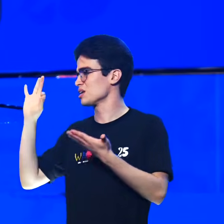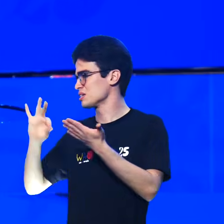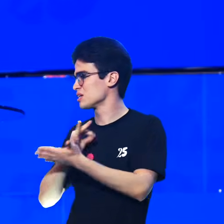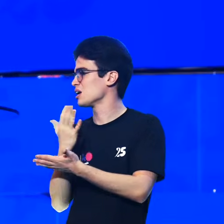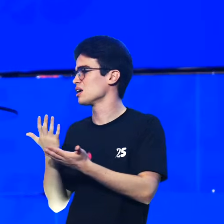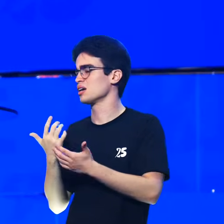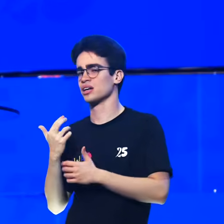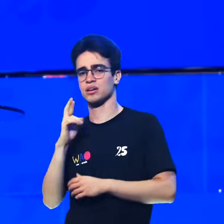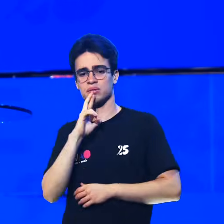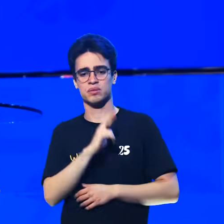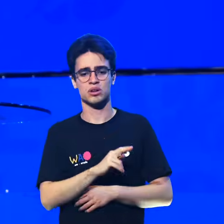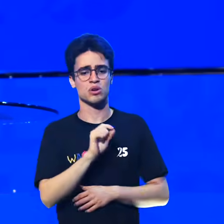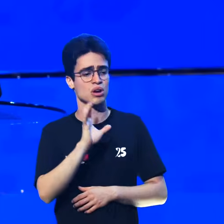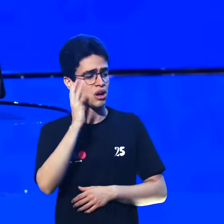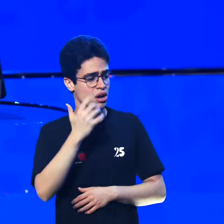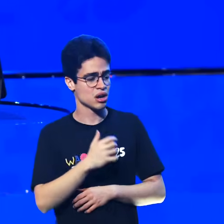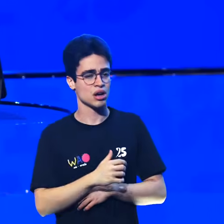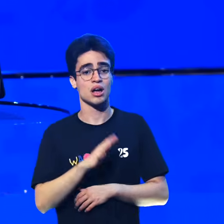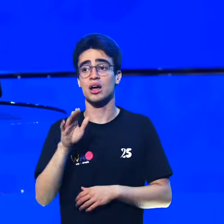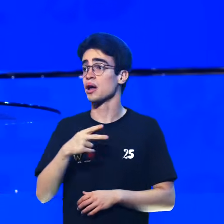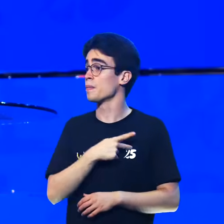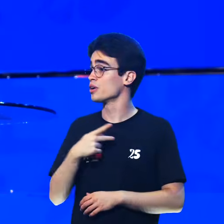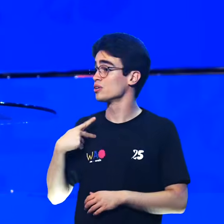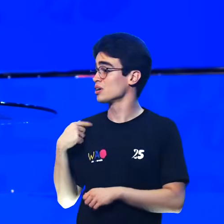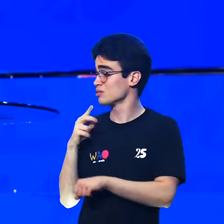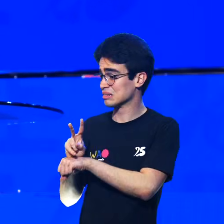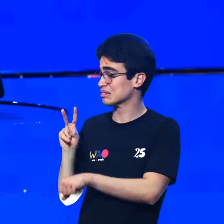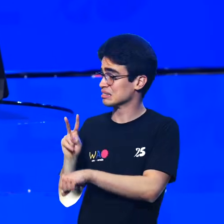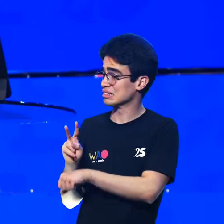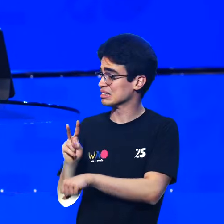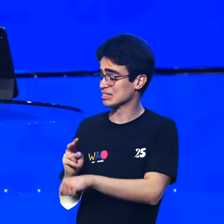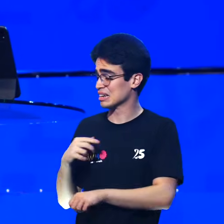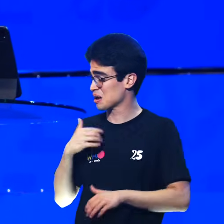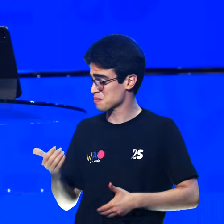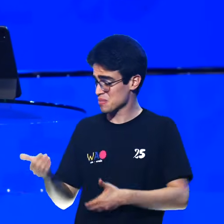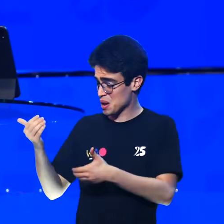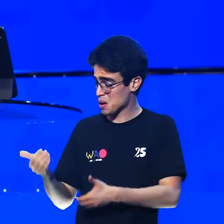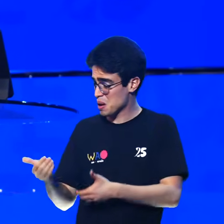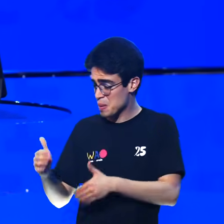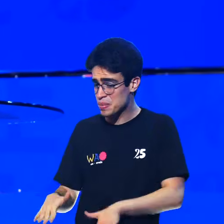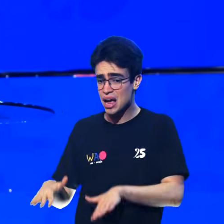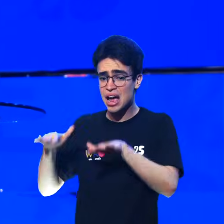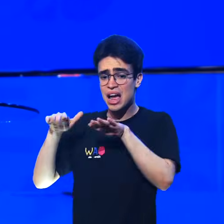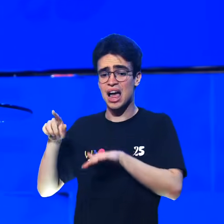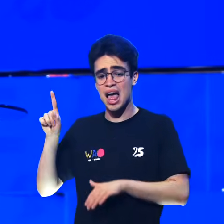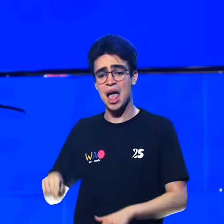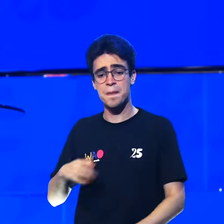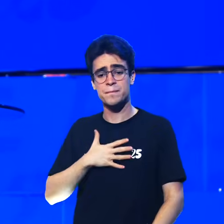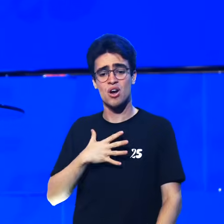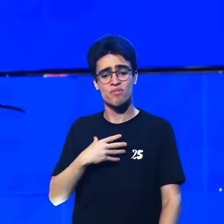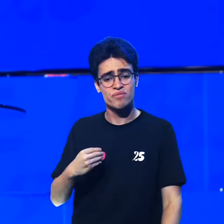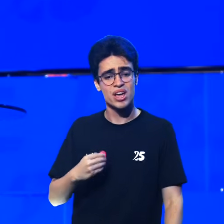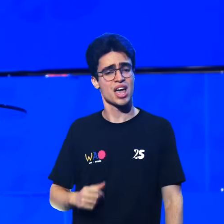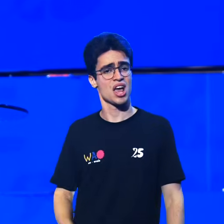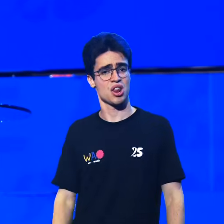disse, Mário, o que aconteceu? Ele disse, pastor, eu crio ele desde quando ele era bebê. Ele é meu filho, pastor.